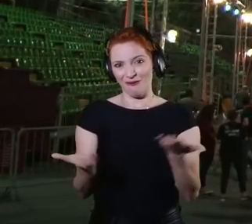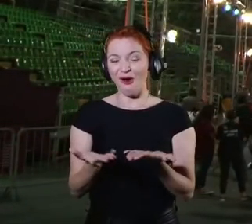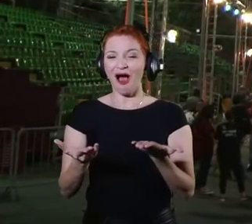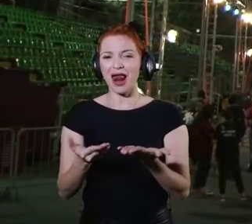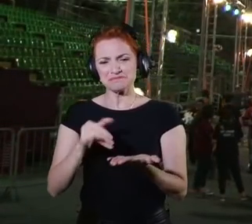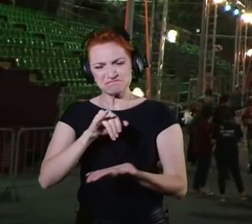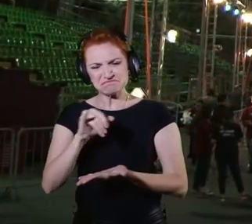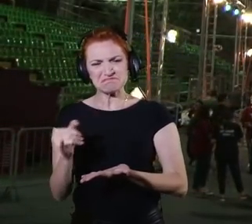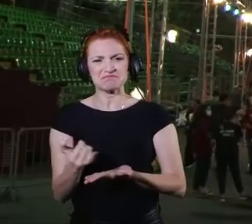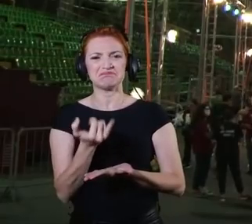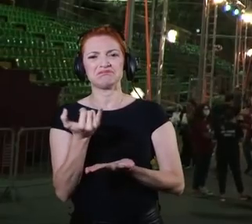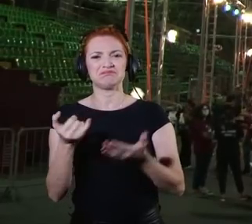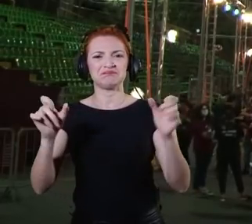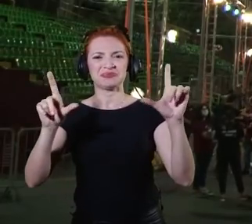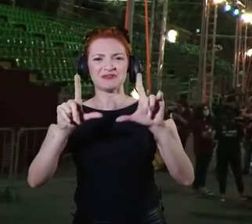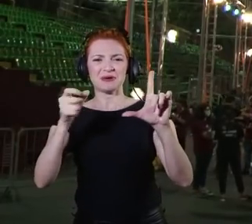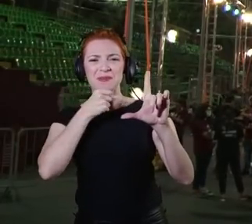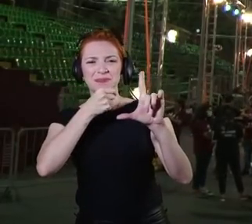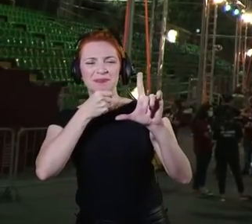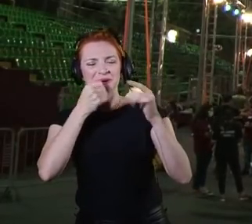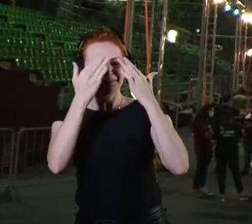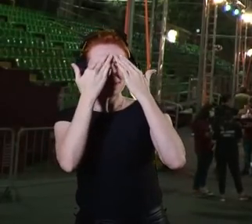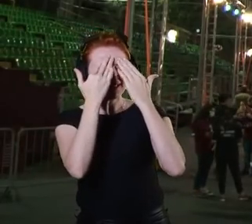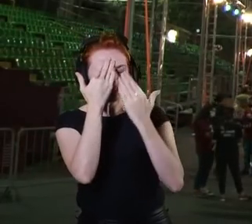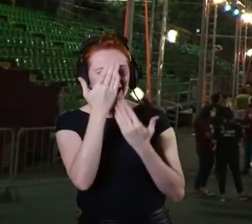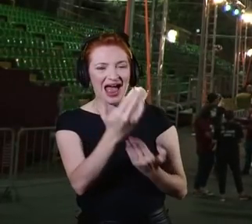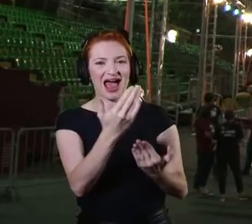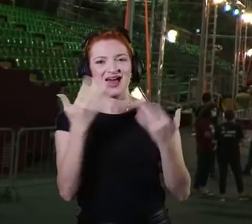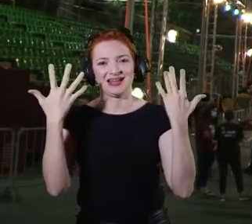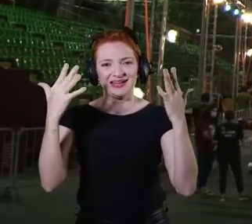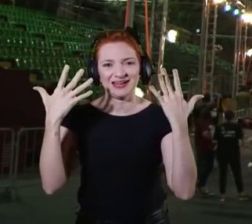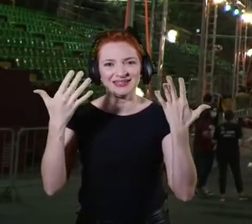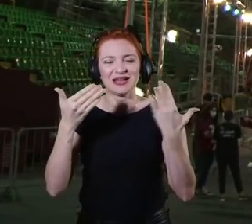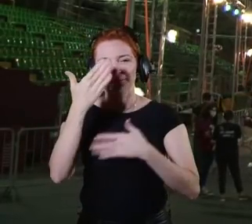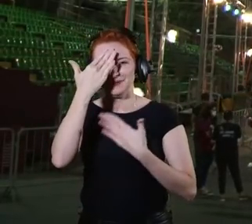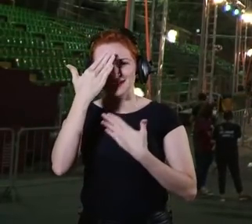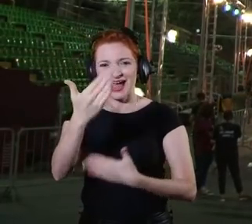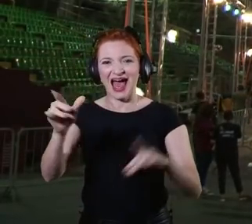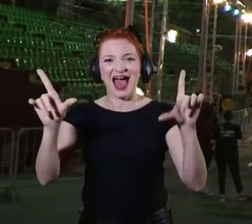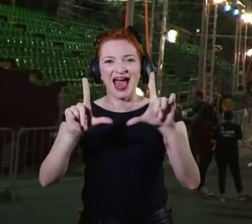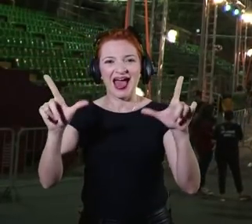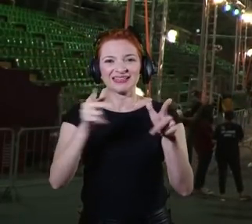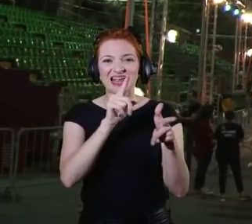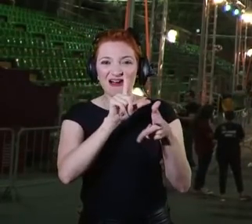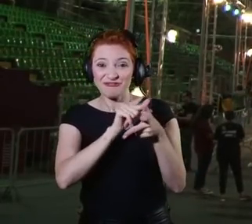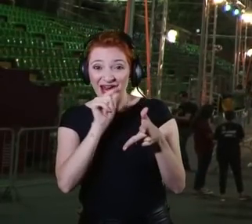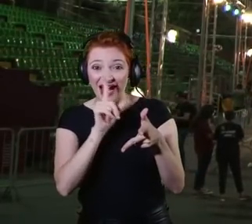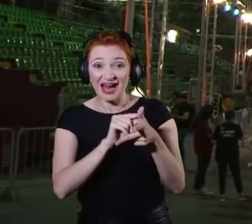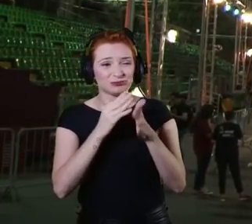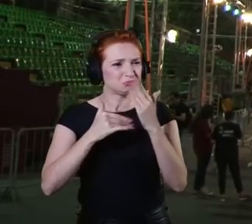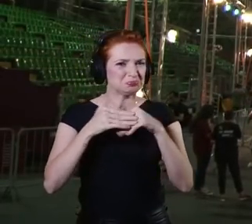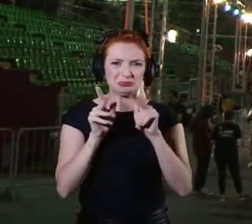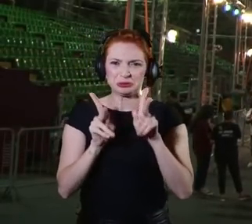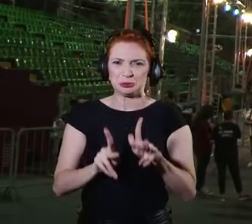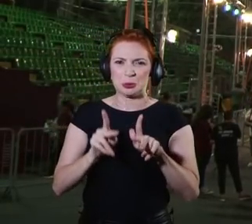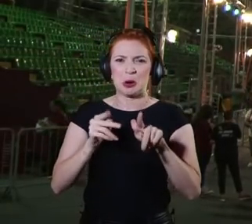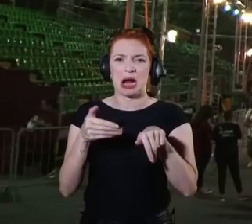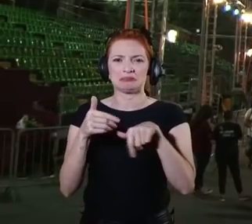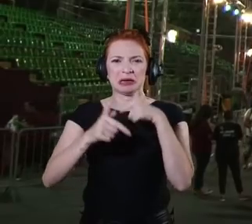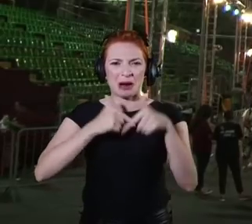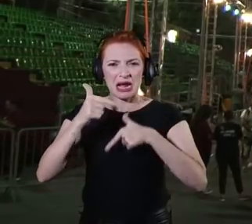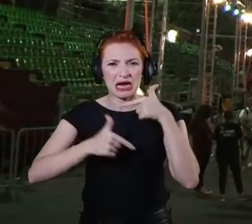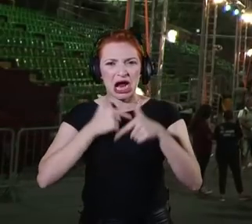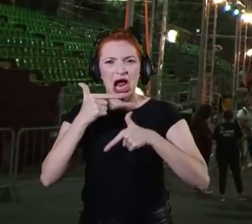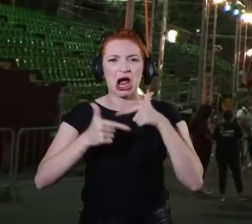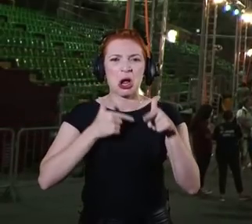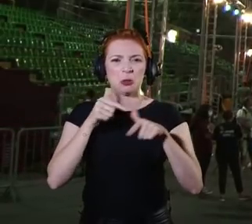né? Tenho muito a agradecer. Parabéns pela transmissão, parabéns a todos envolvidos pelo desfile e agradeço a todos